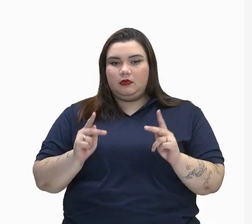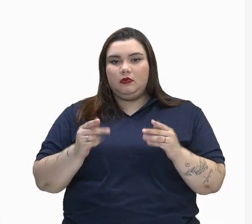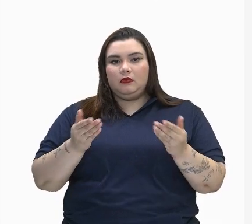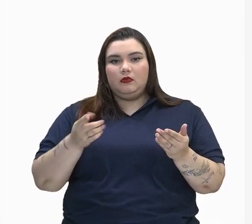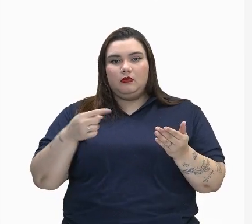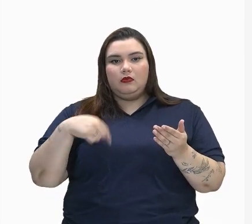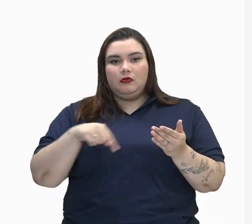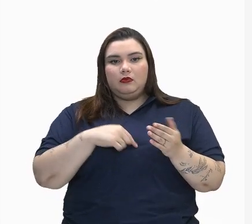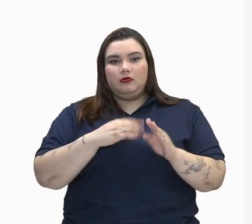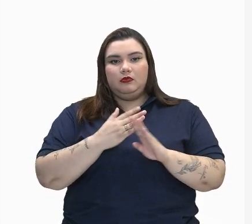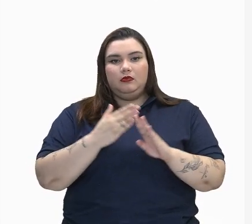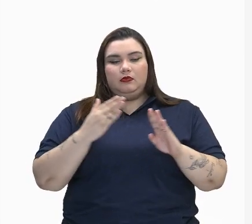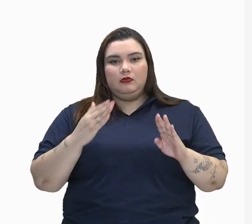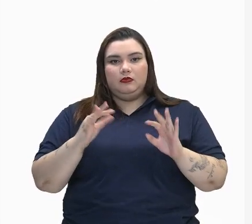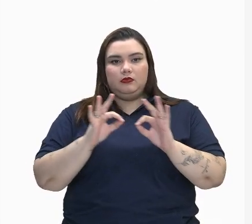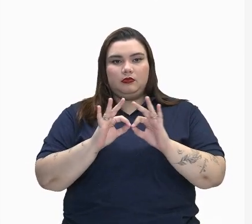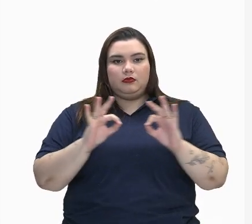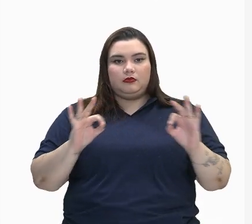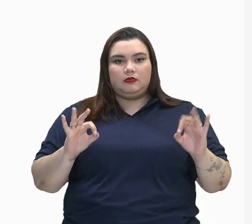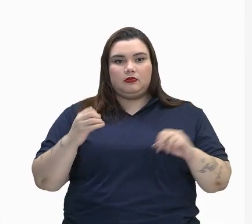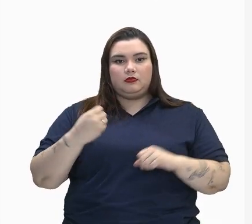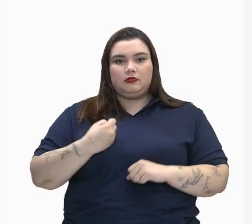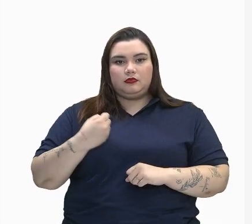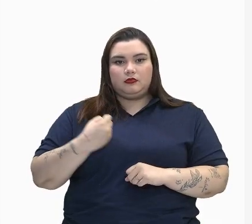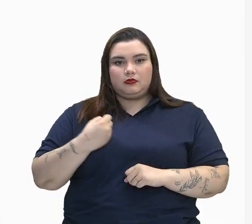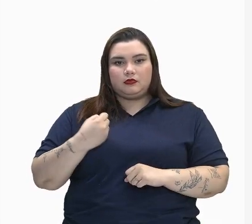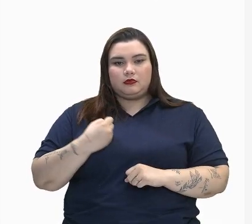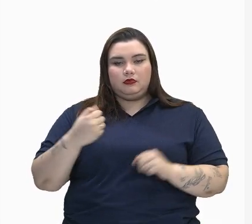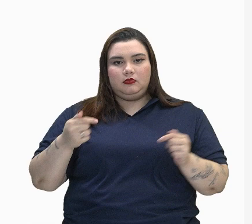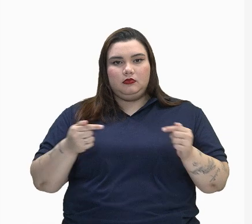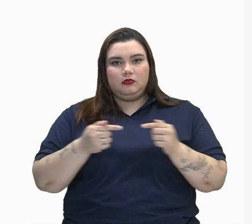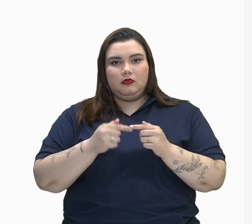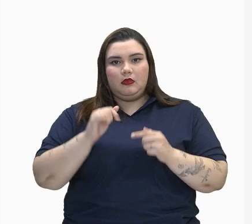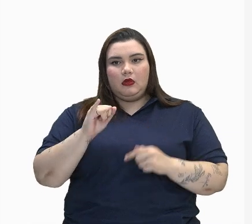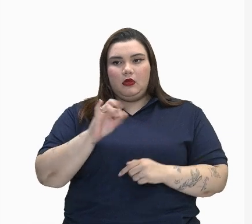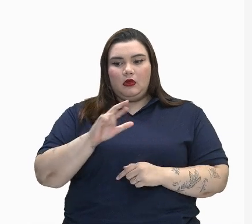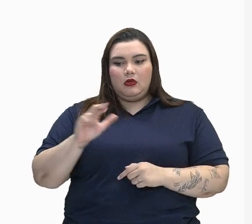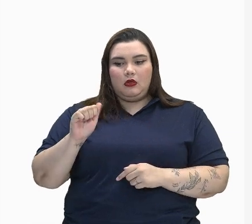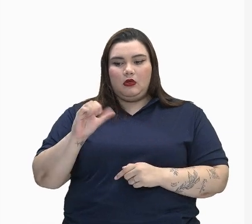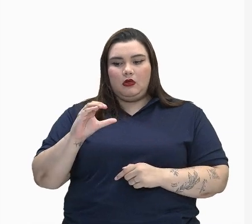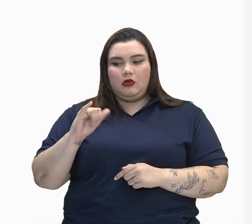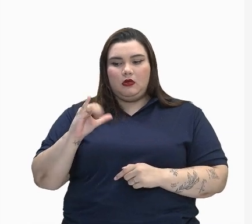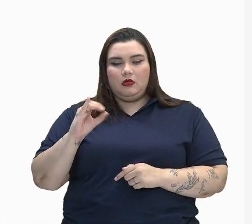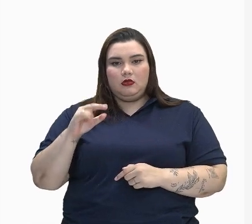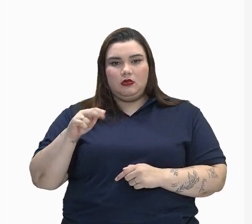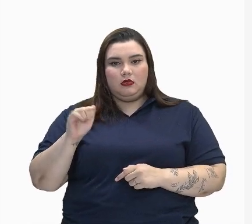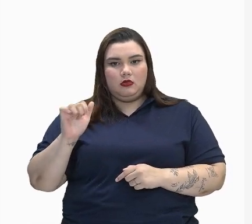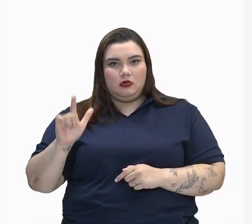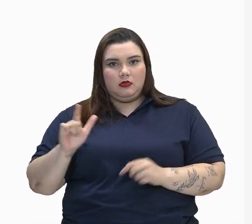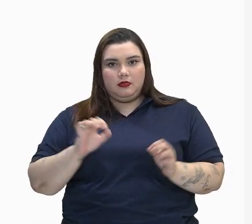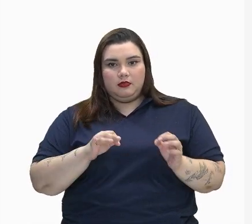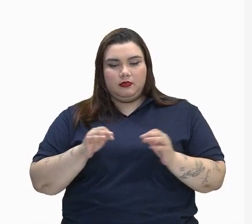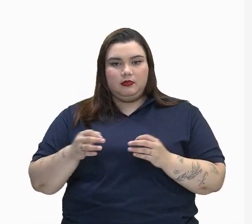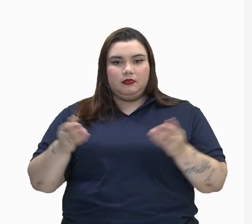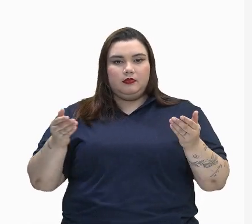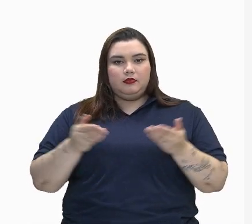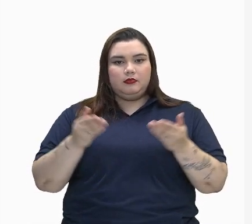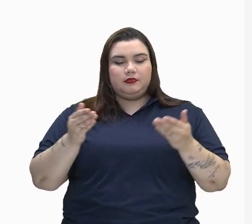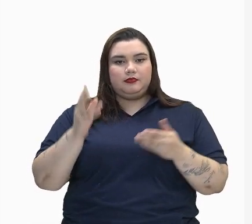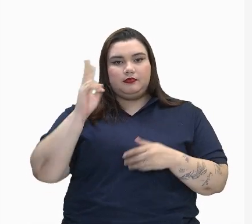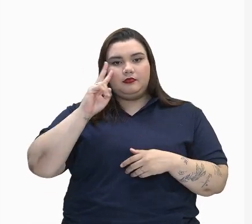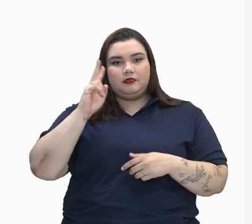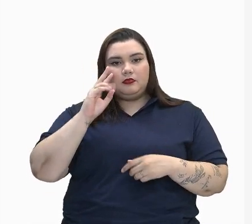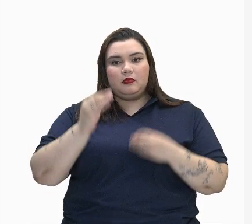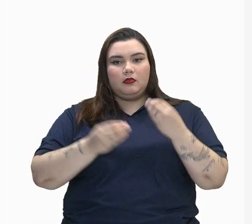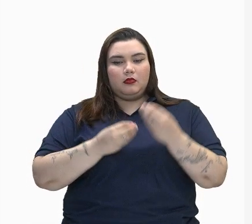gente localiza na reta numérica o número irracional, por aproximação. Vamos relembrar aqui de novo como é que a